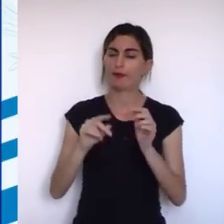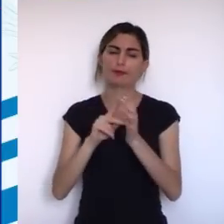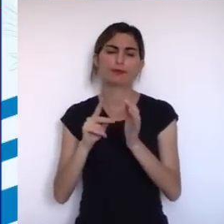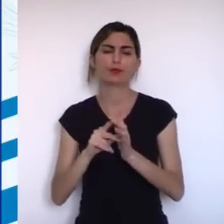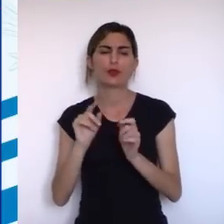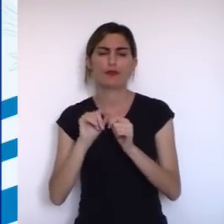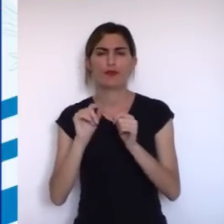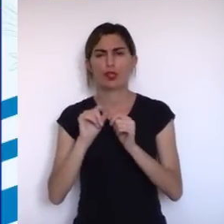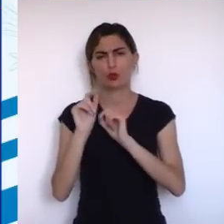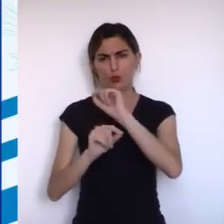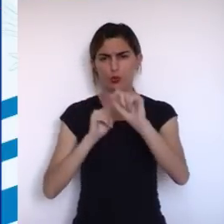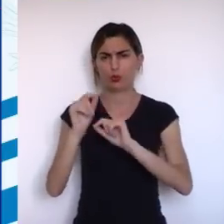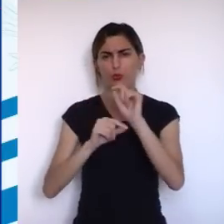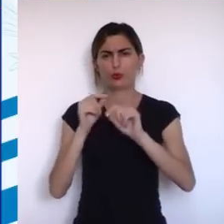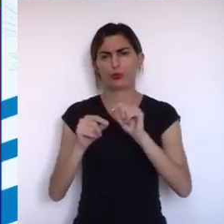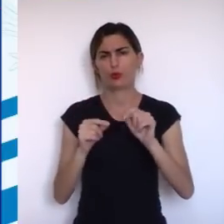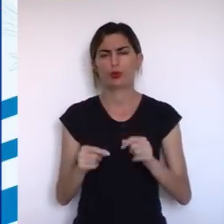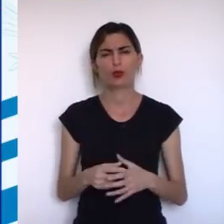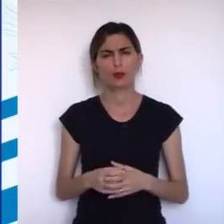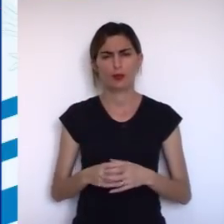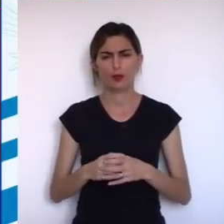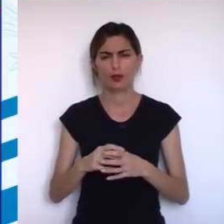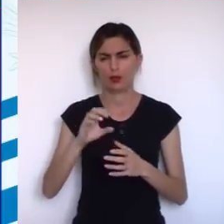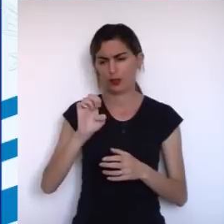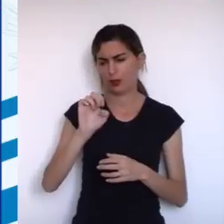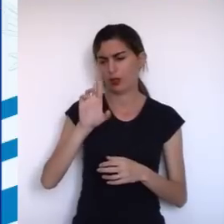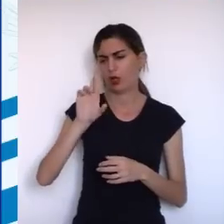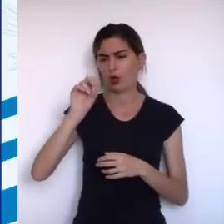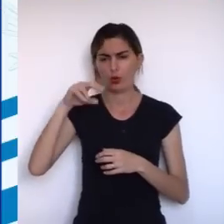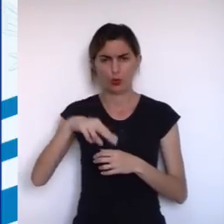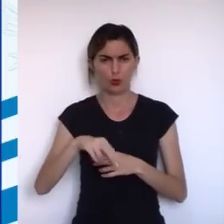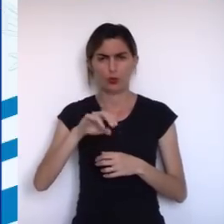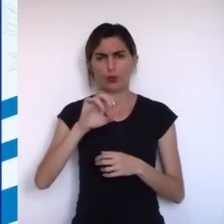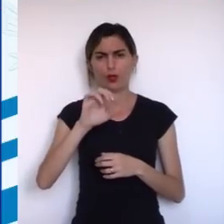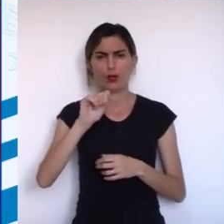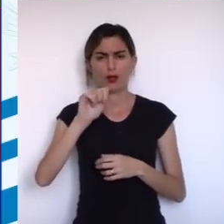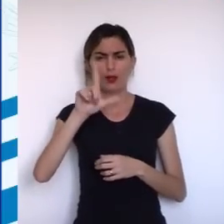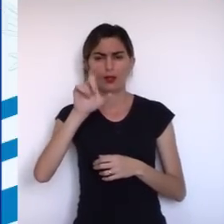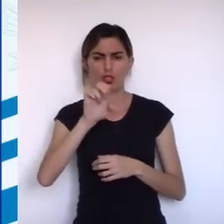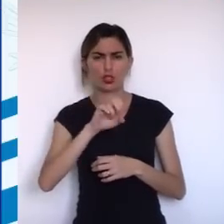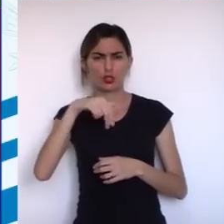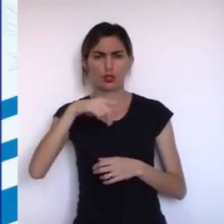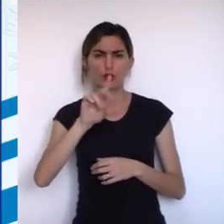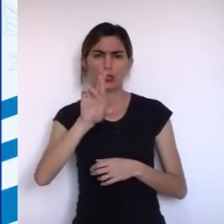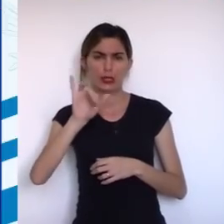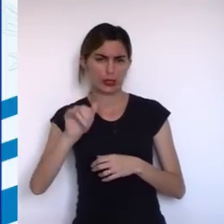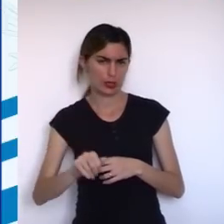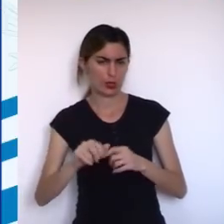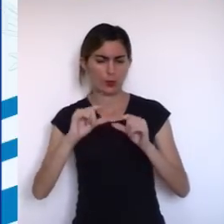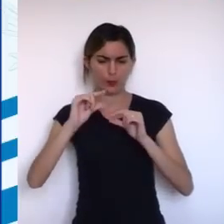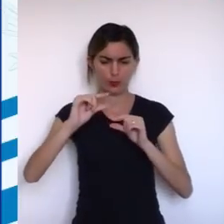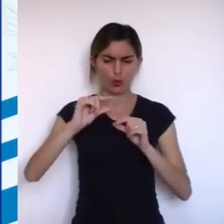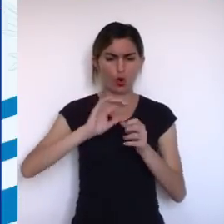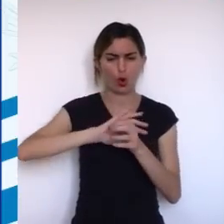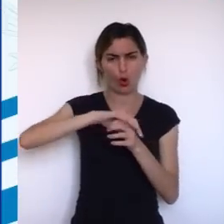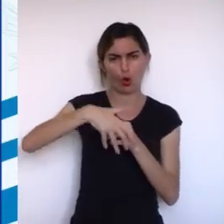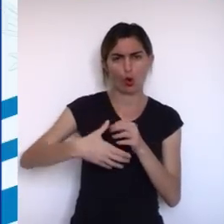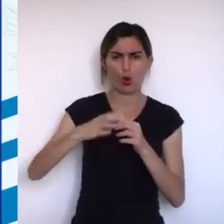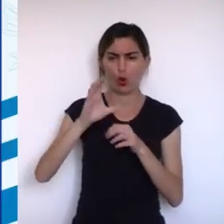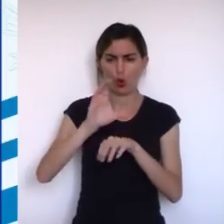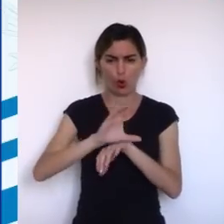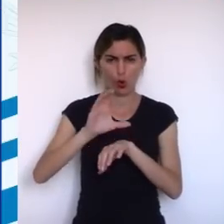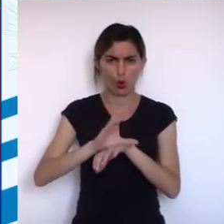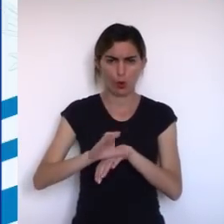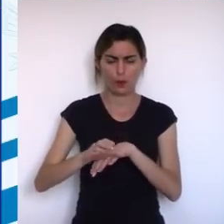na realidade ela foi feita aí por Heron de Alexandria. É uma pequena esfera